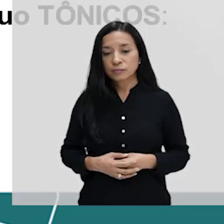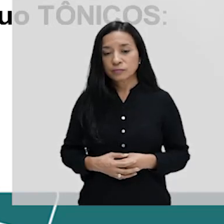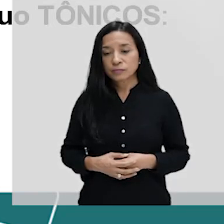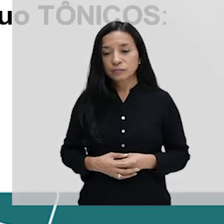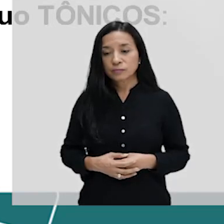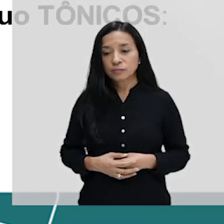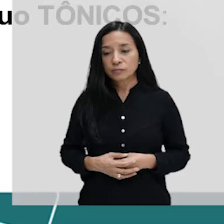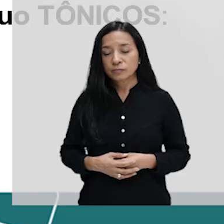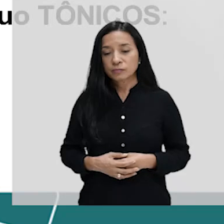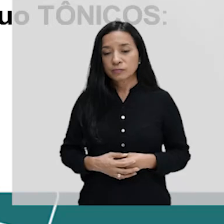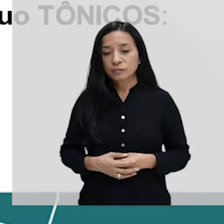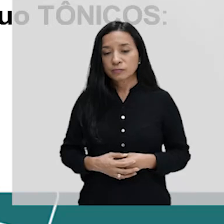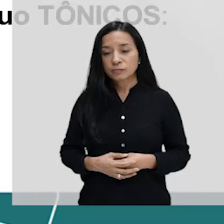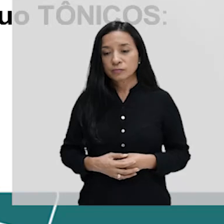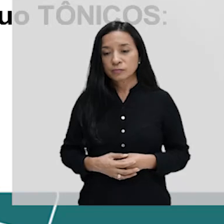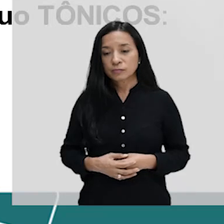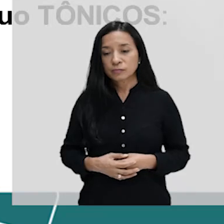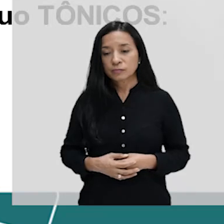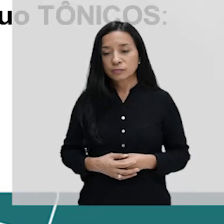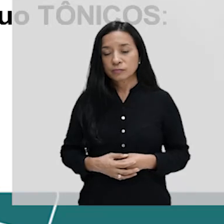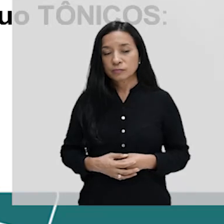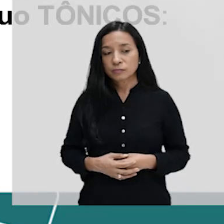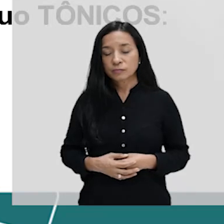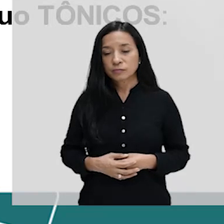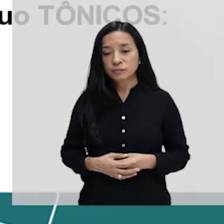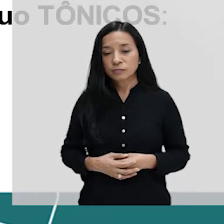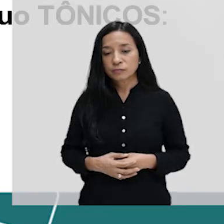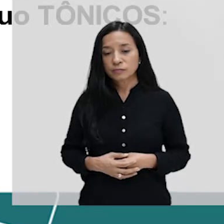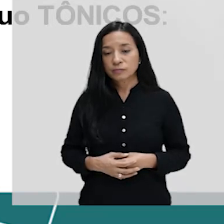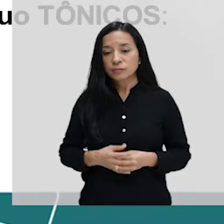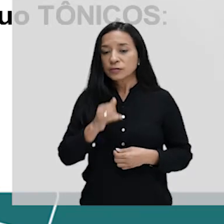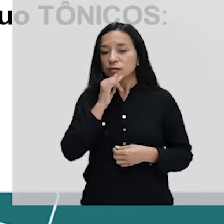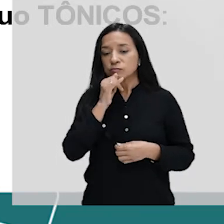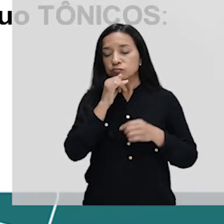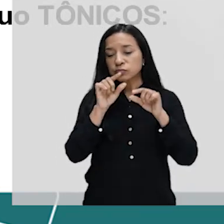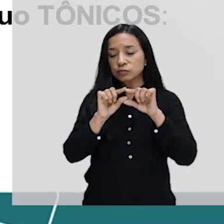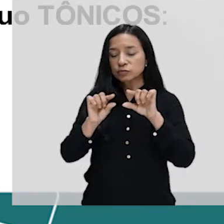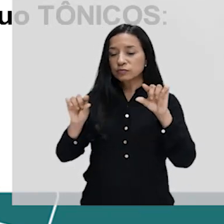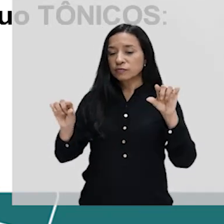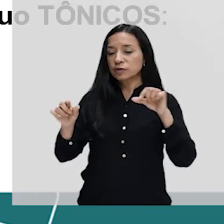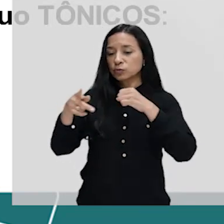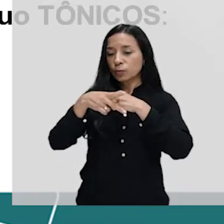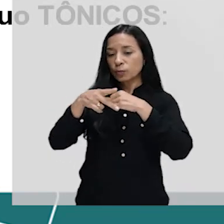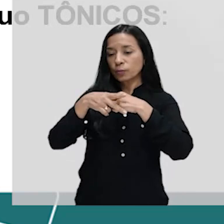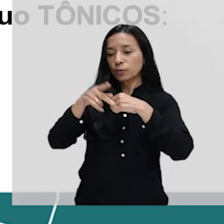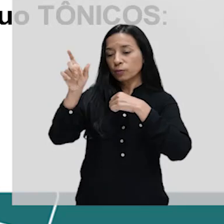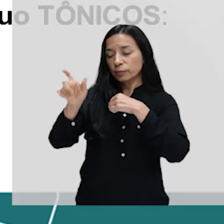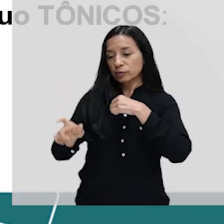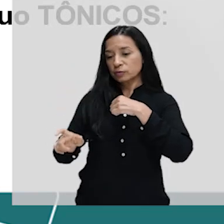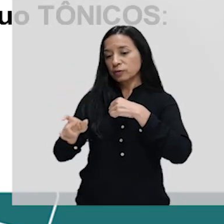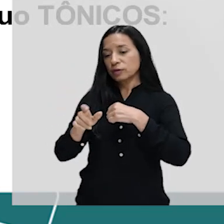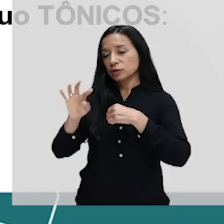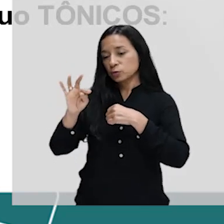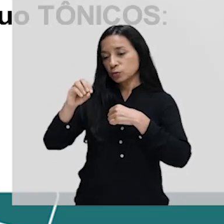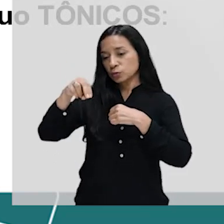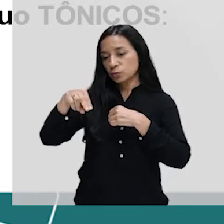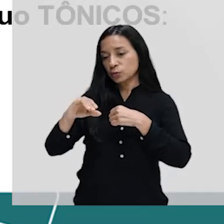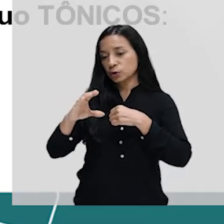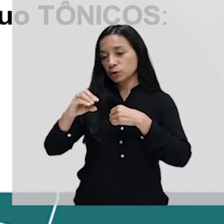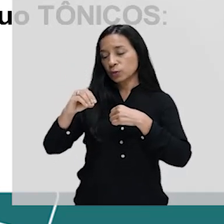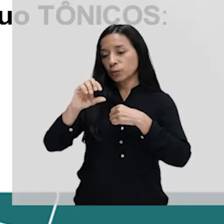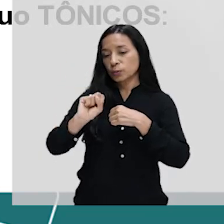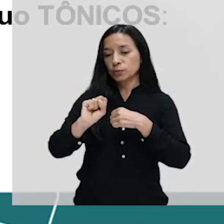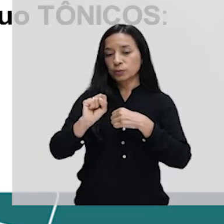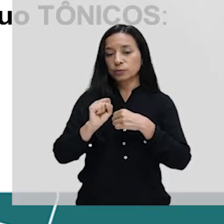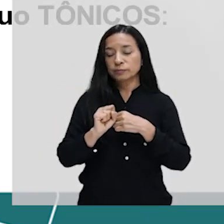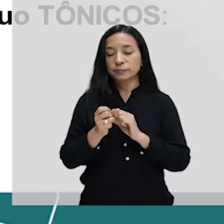mim, ti, nos e vos, né? Exemplos de frases com pronomes pessoais, do caso oblíquo, tônicos, né? O